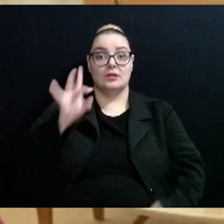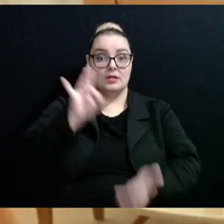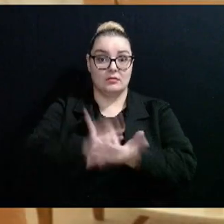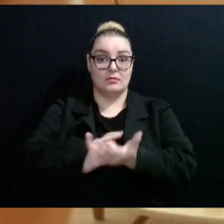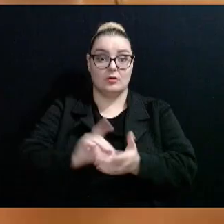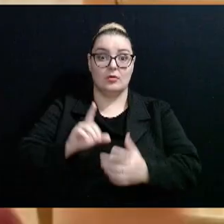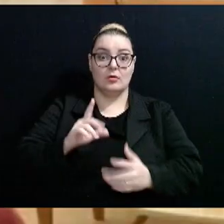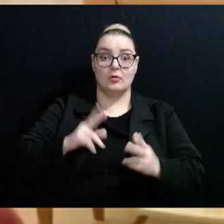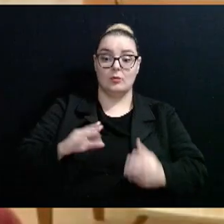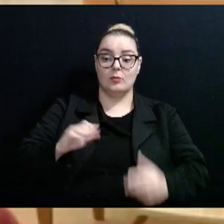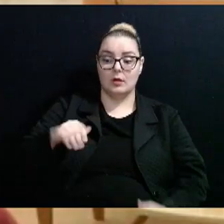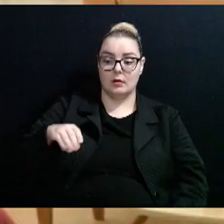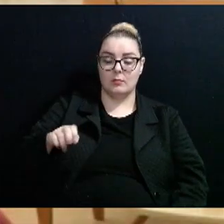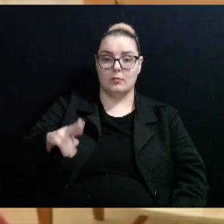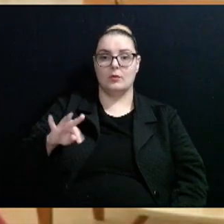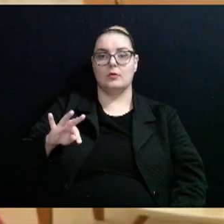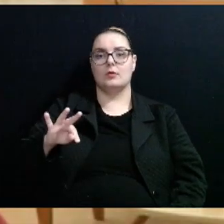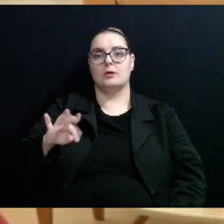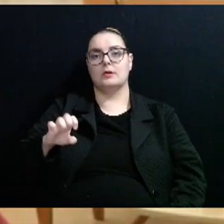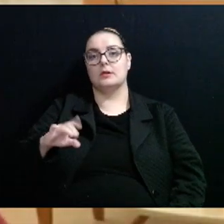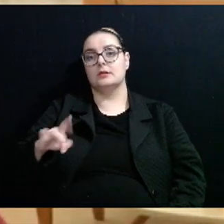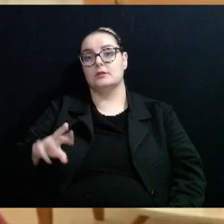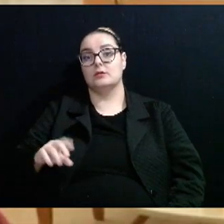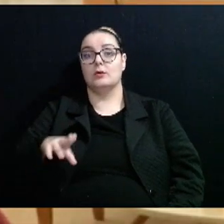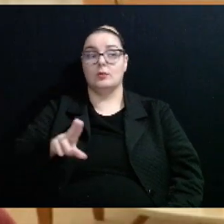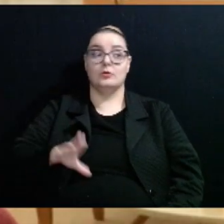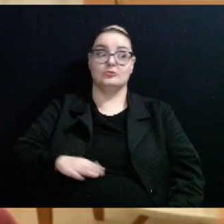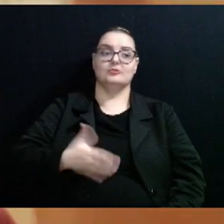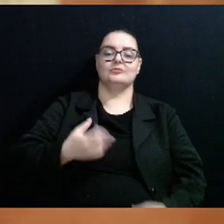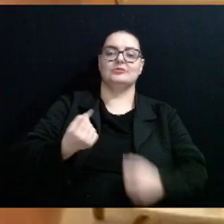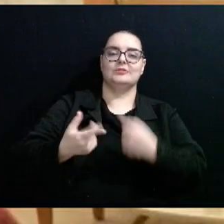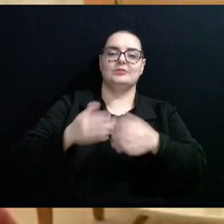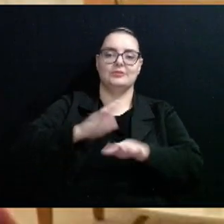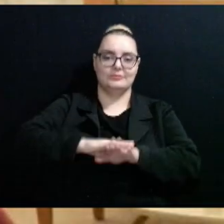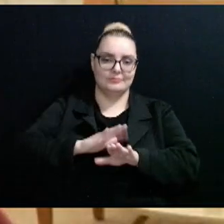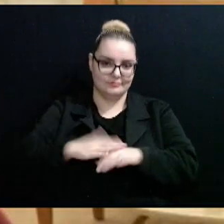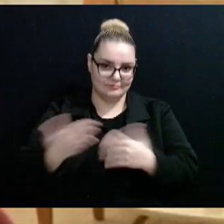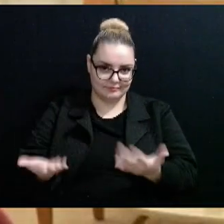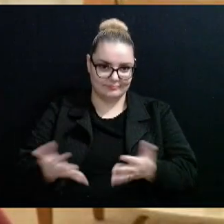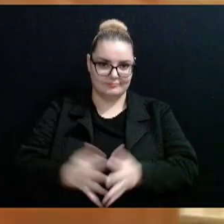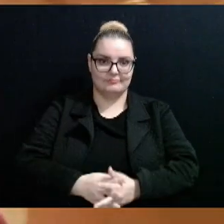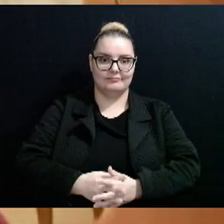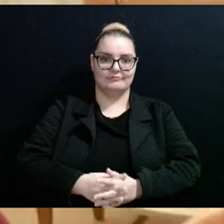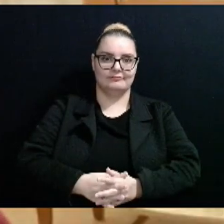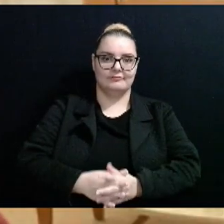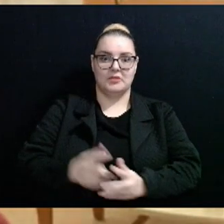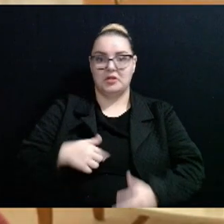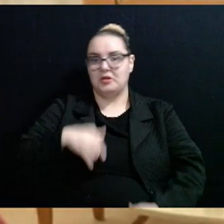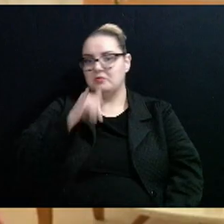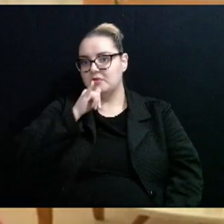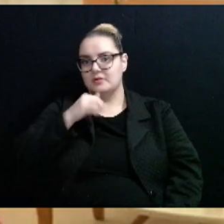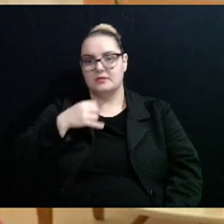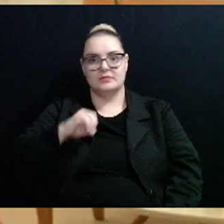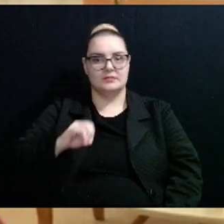como encorajador de alguns tipos de atitudes, que eu, por exemplo, sem o álcool não faria.